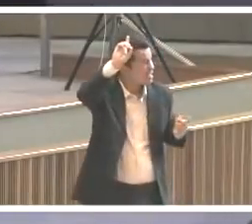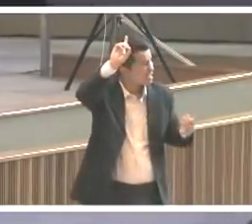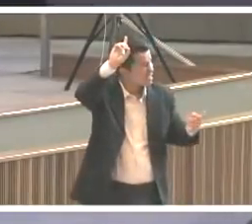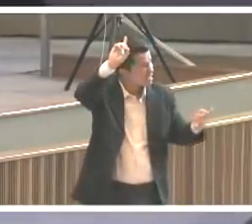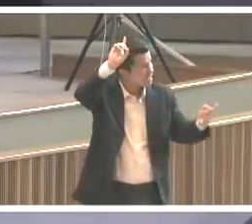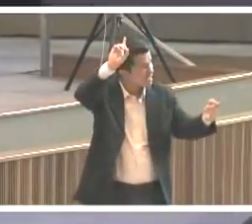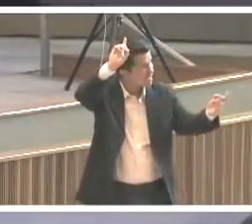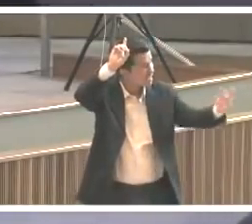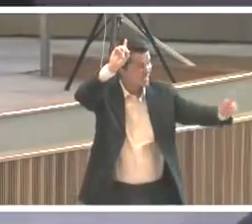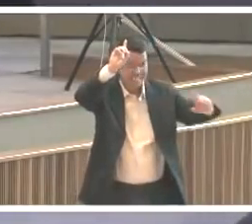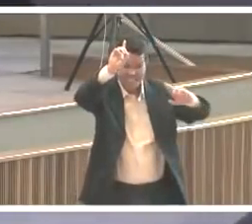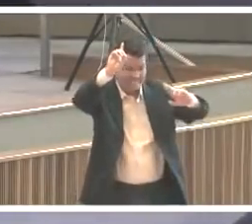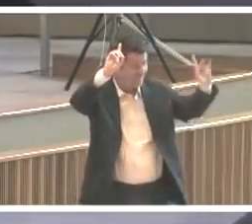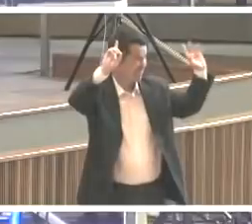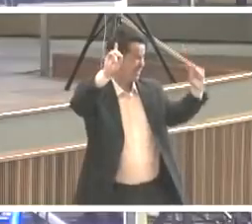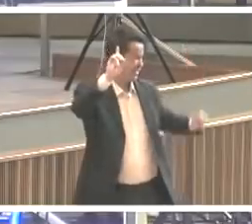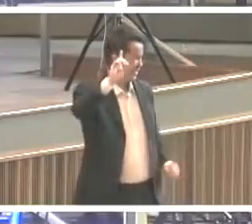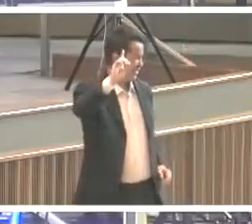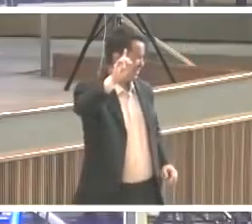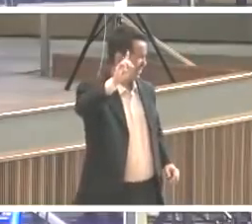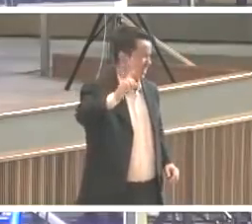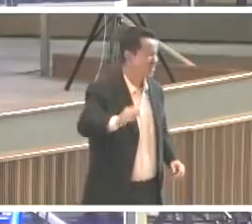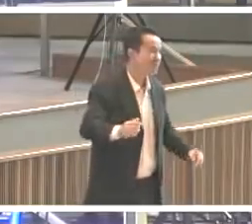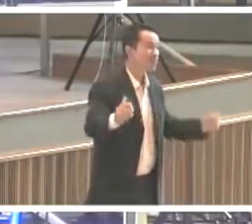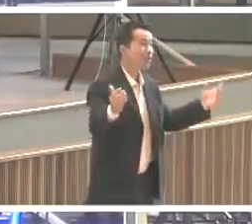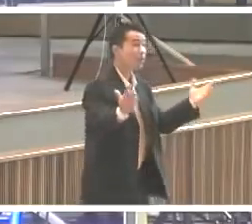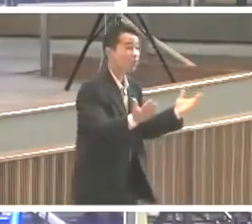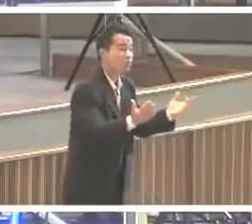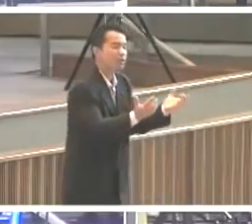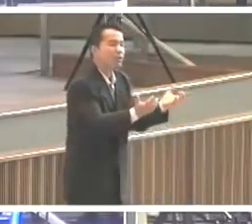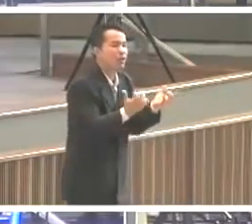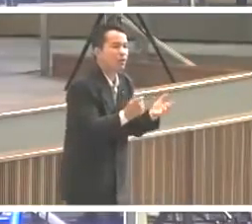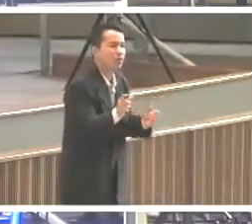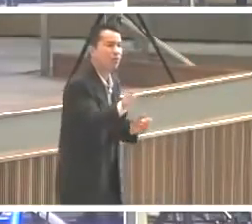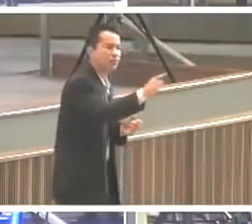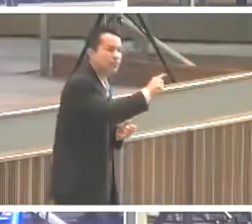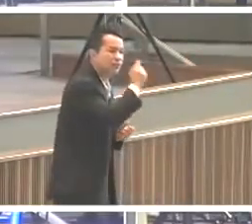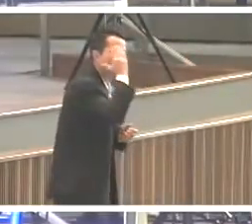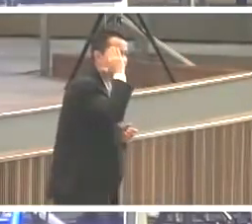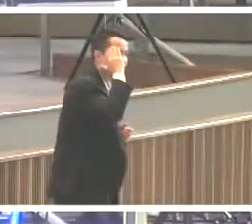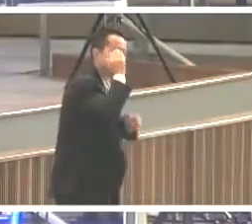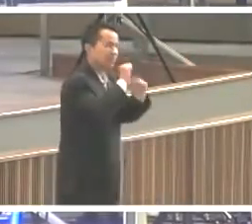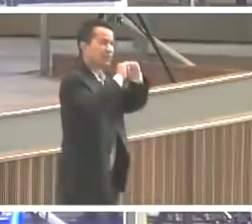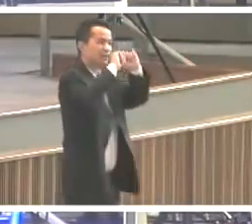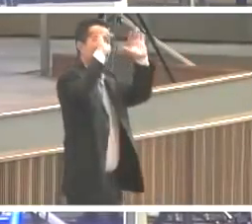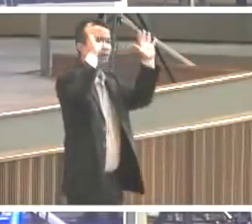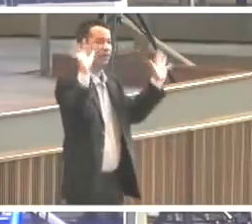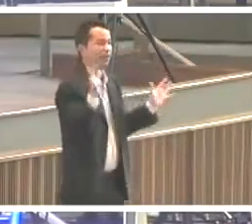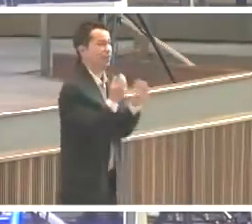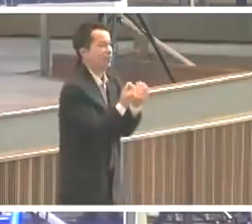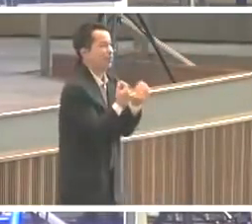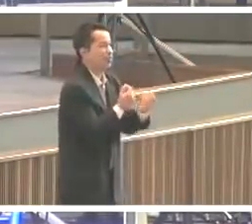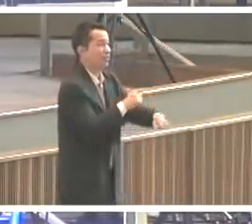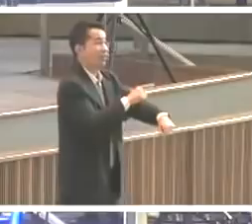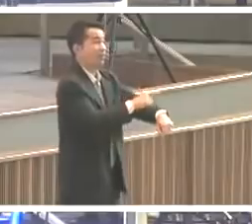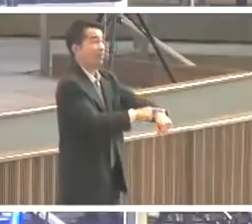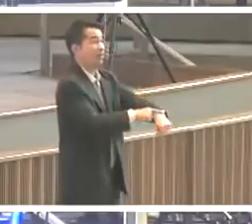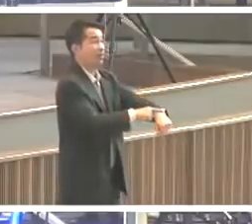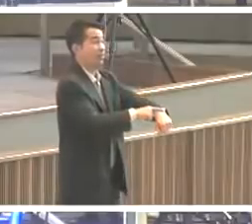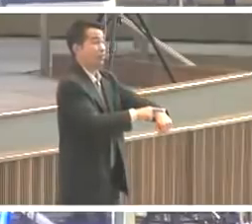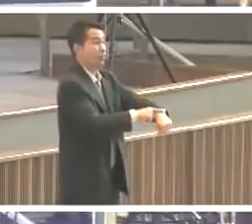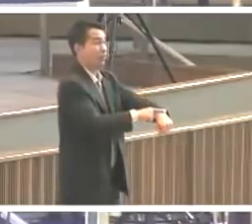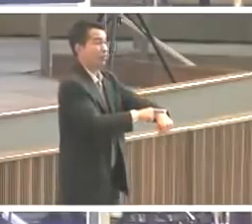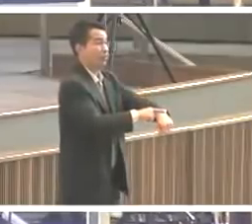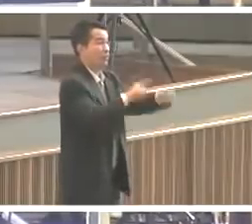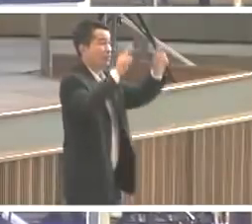nos ajudar a entender esse significado mais profundo do tempo na Bíblia. A gente